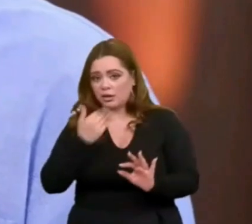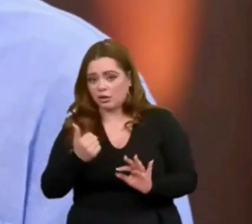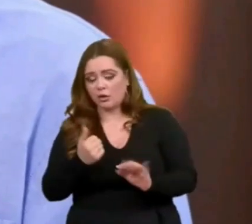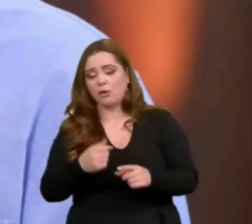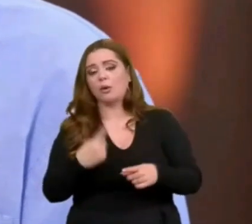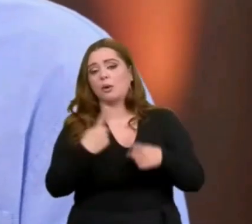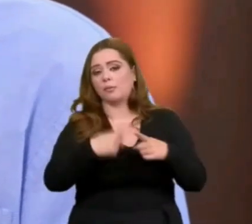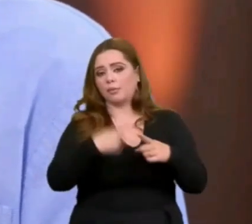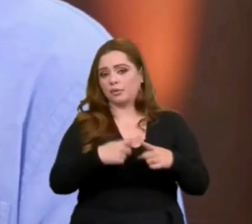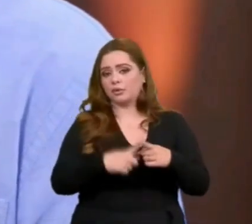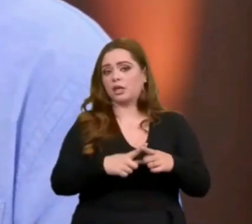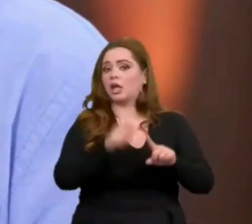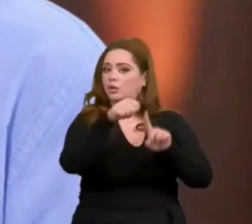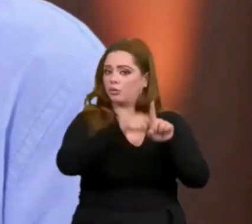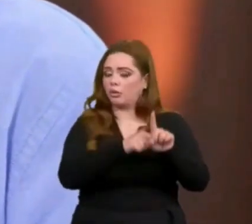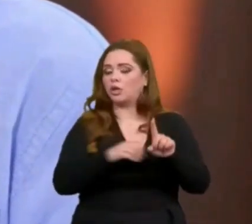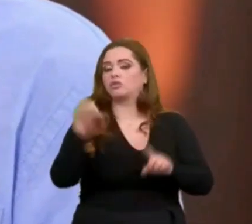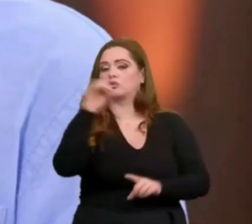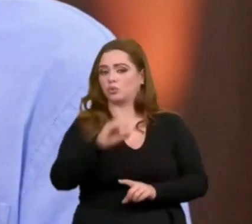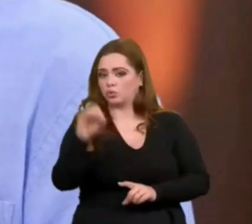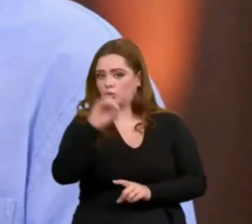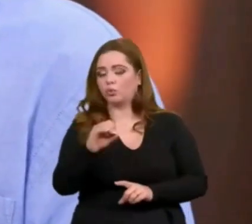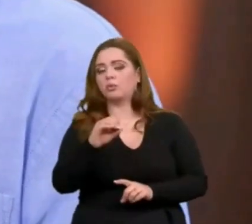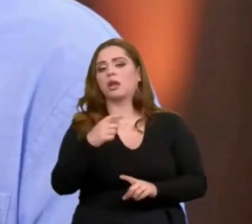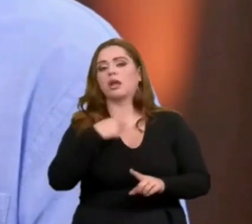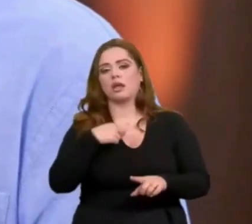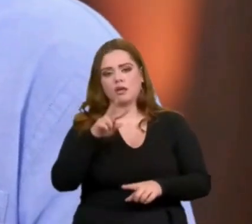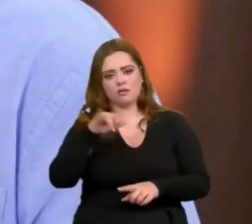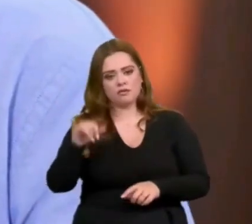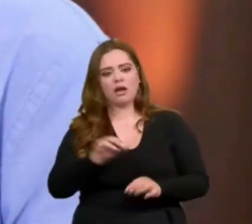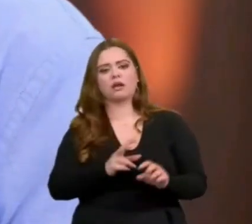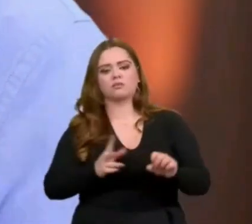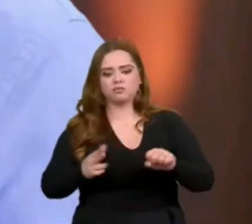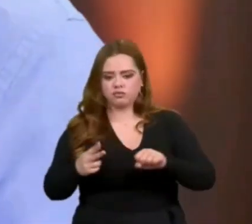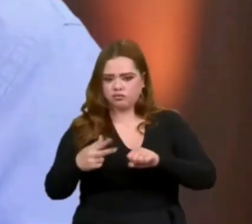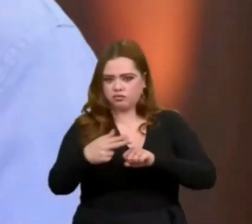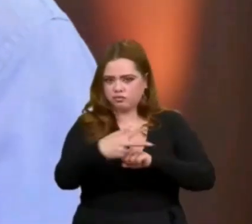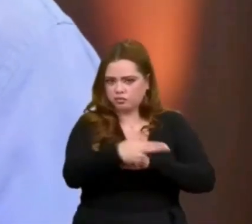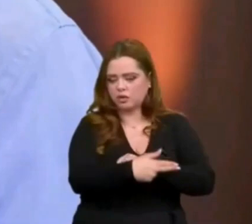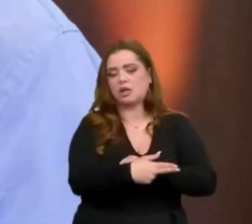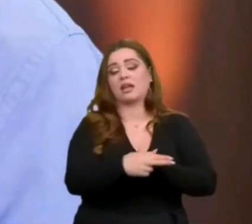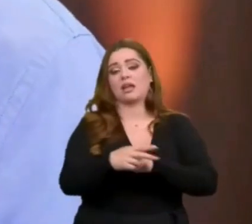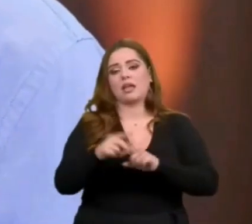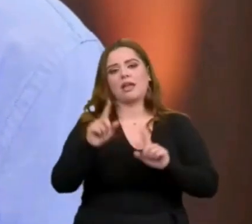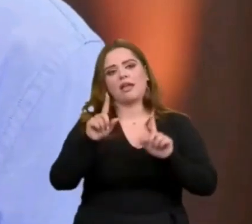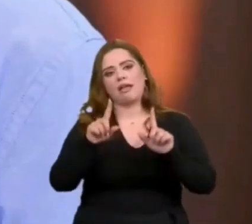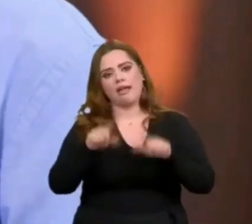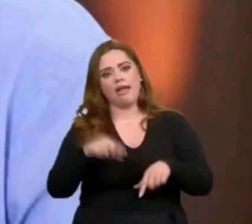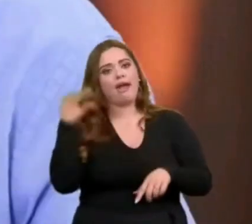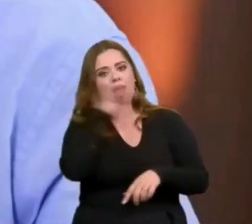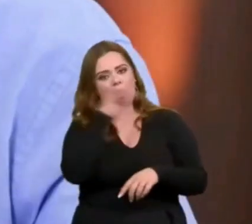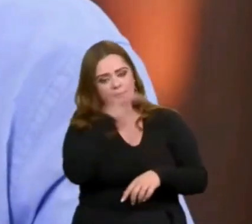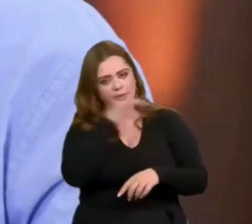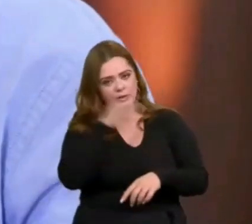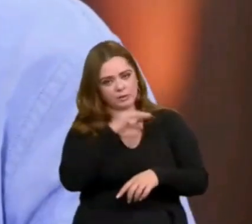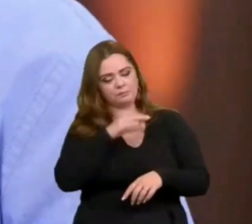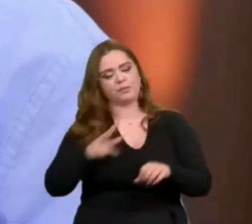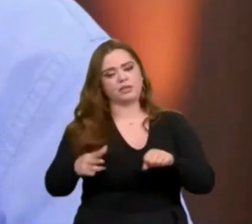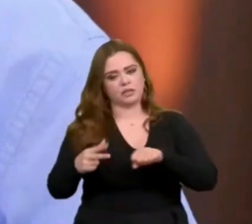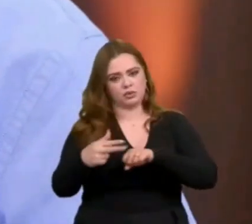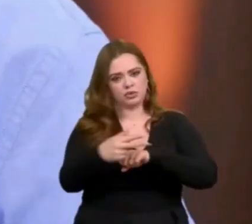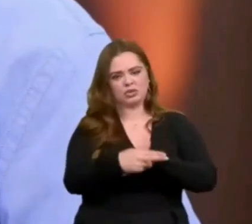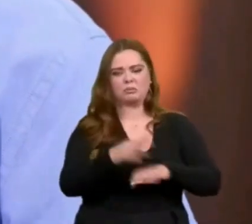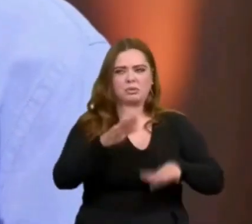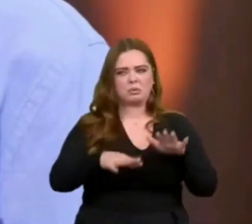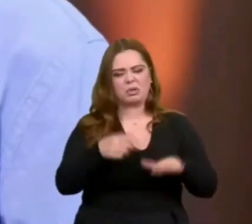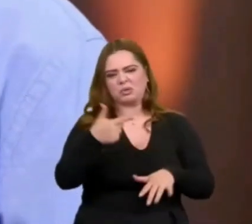se for isso que eu vou fazer, eu fazer a cirurgia, uma cirurgia razoavelmente rápida, sabe? 2h30,